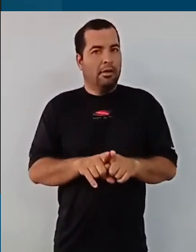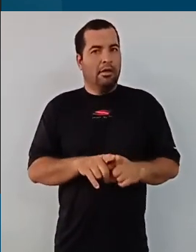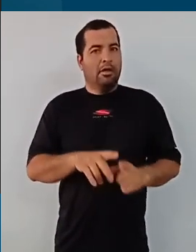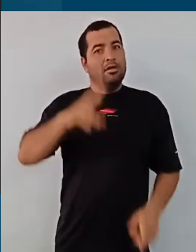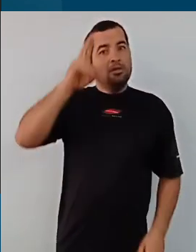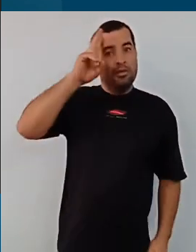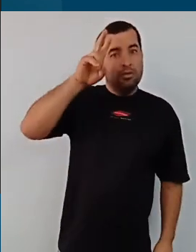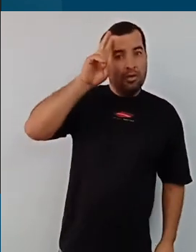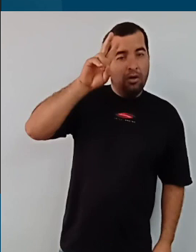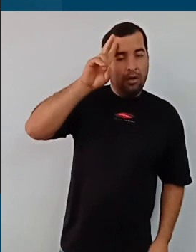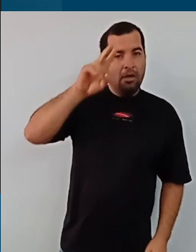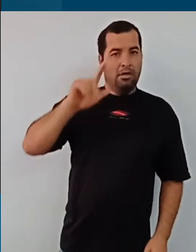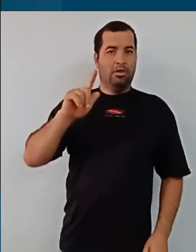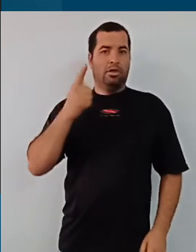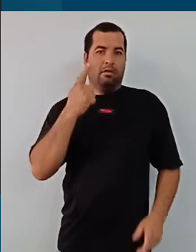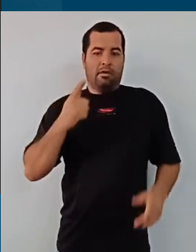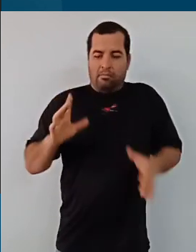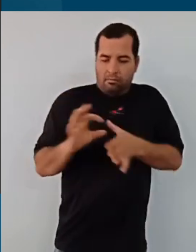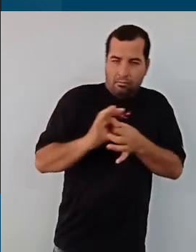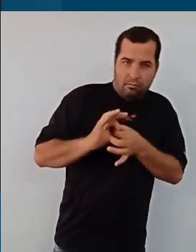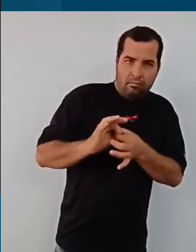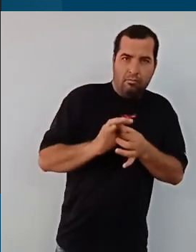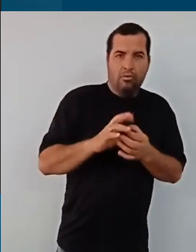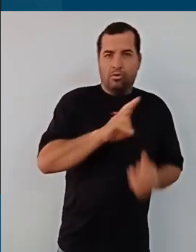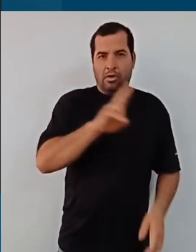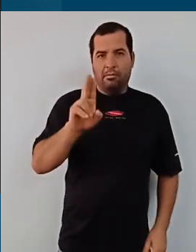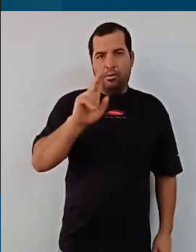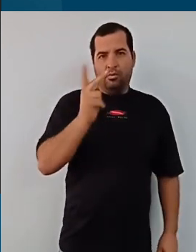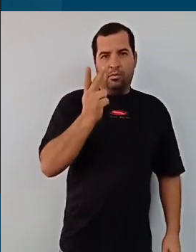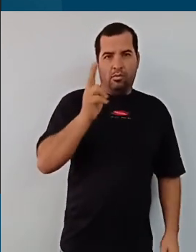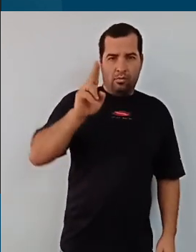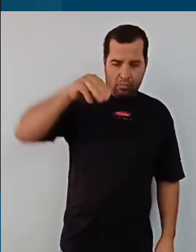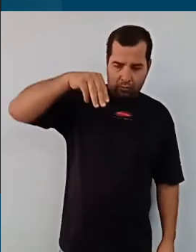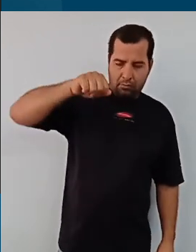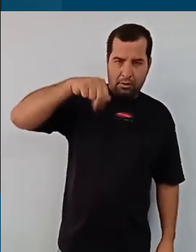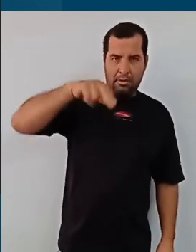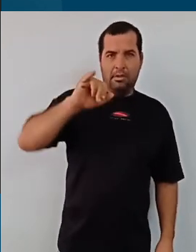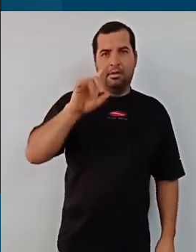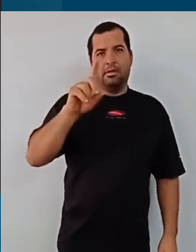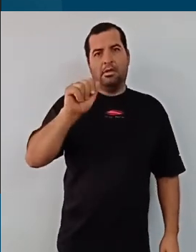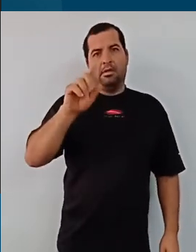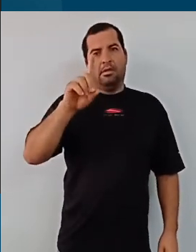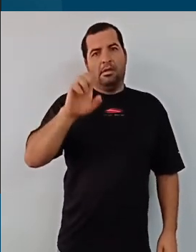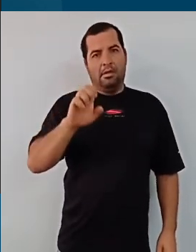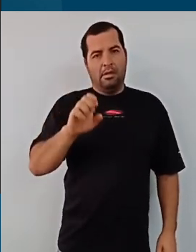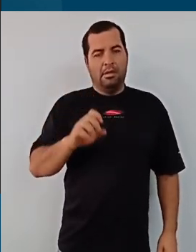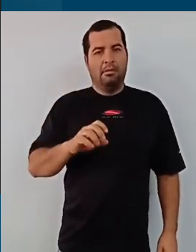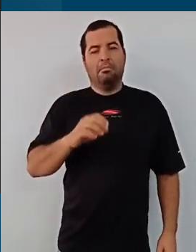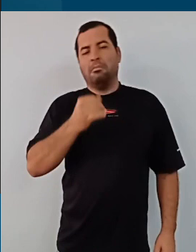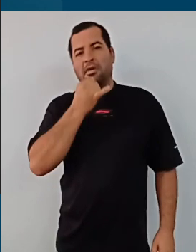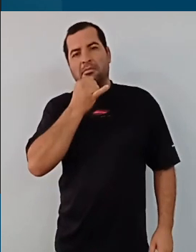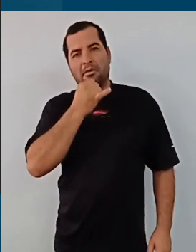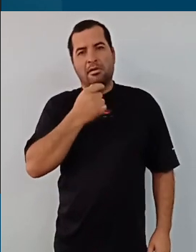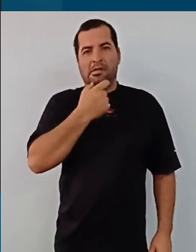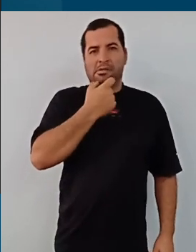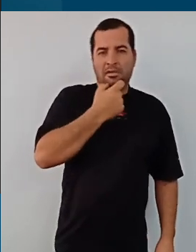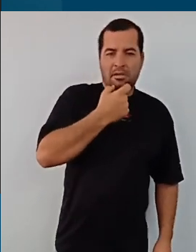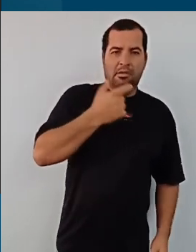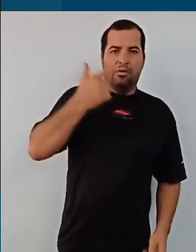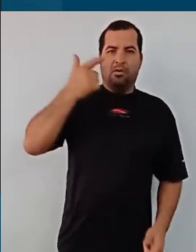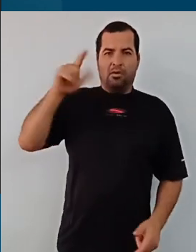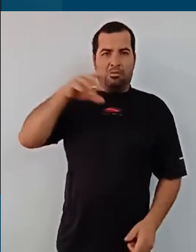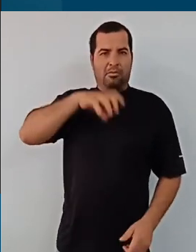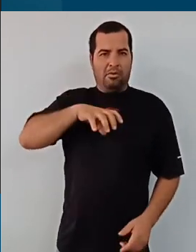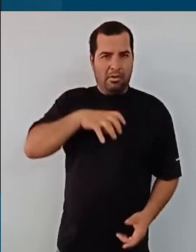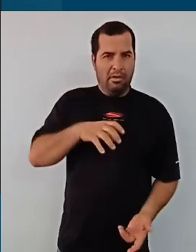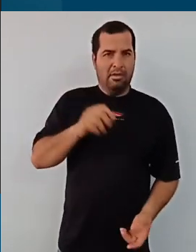as humanidades próximas. Ele não vai ver língua portuguesa, língua estrangeira, arte, educação física. Ele